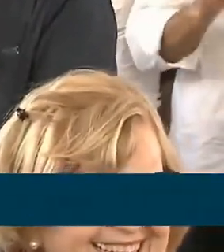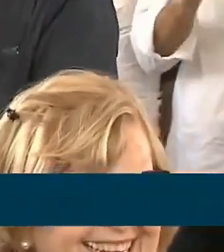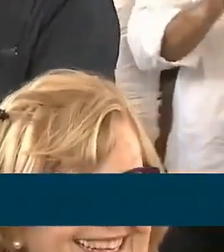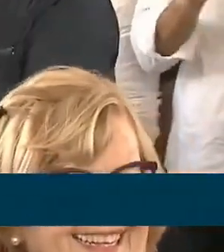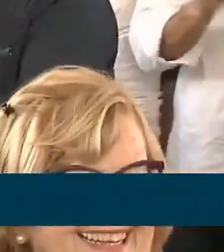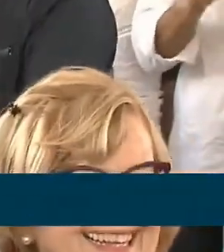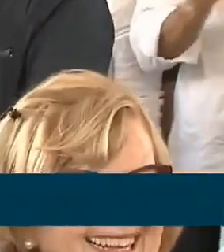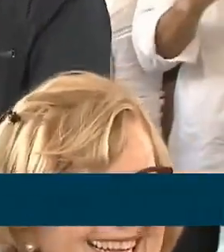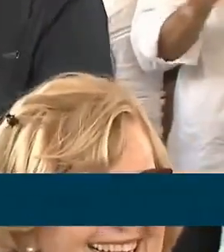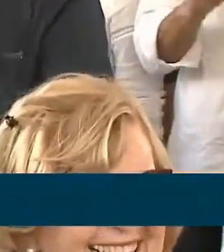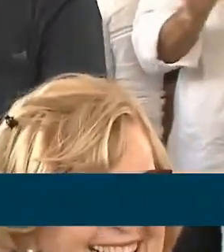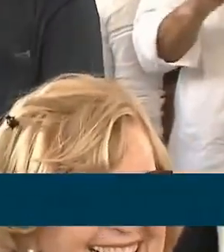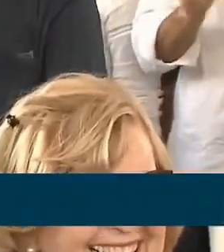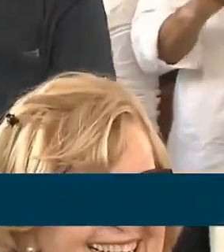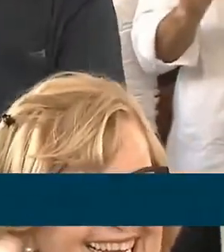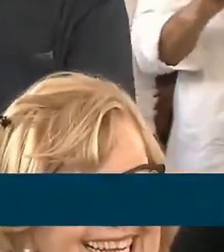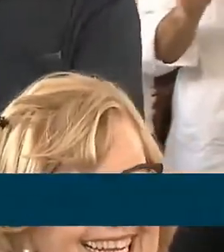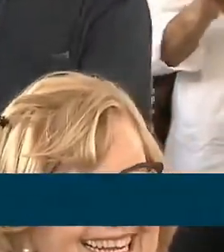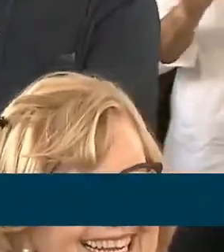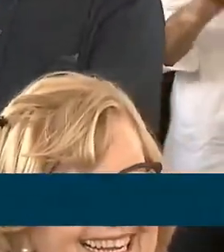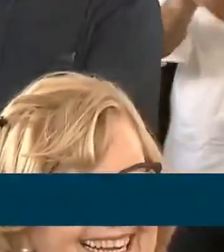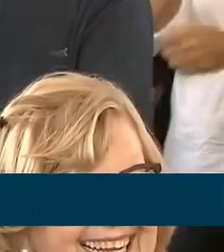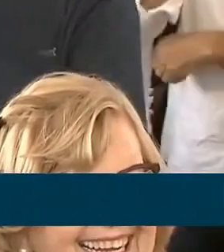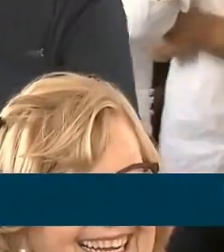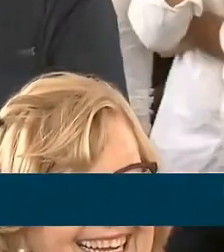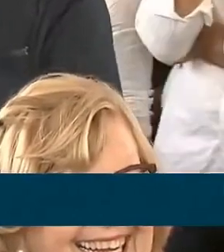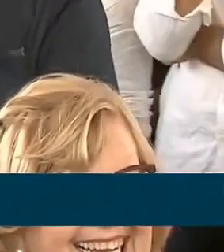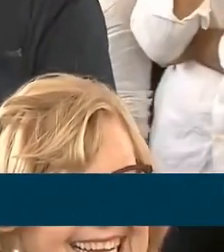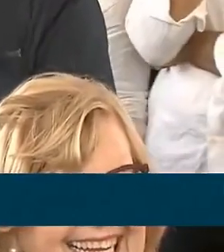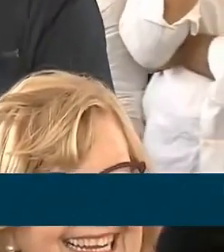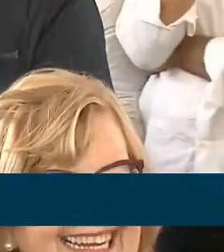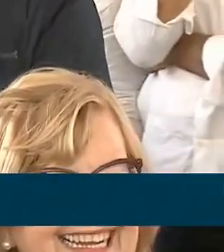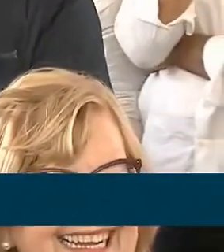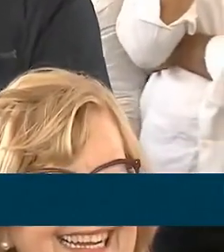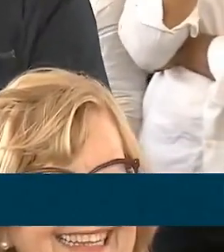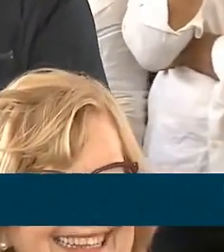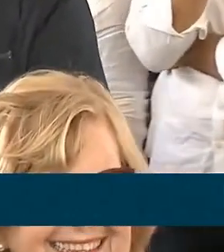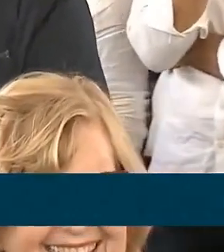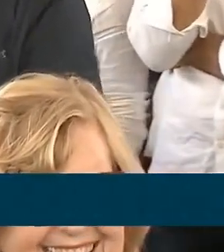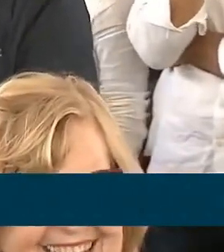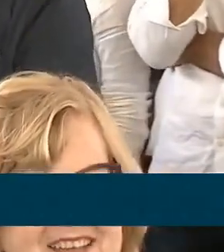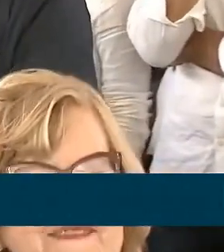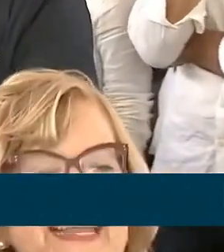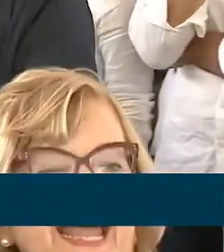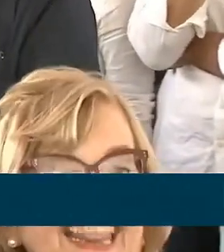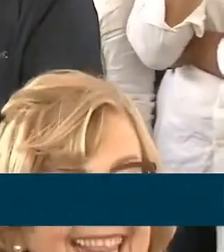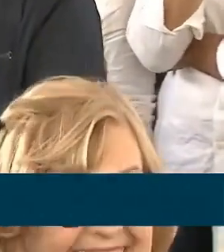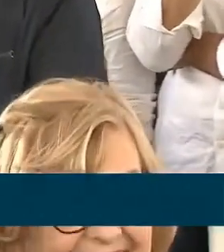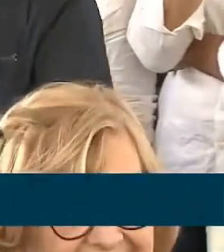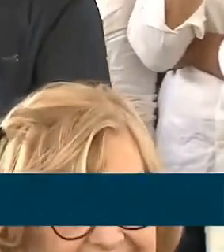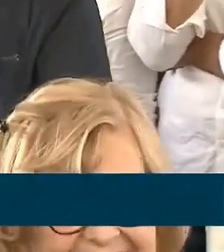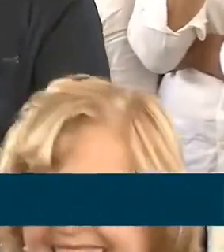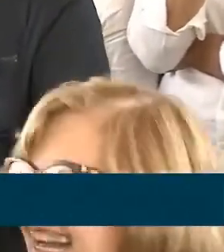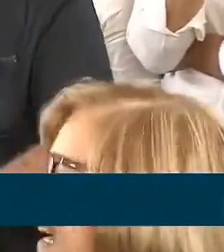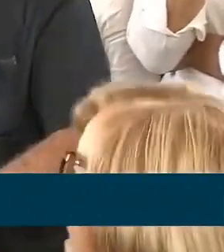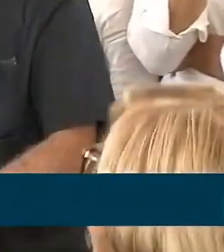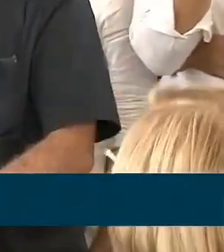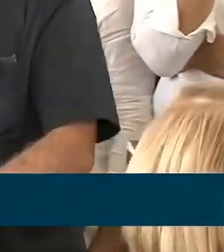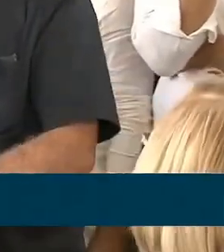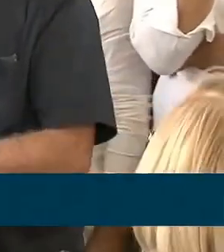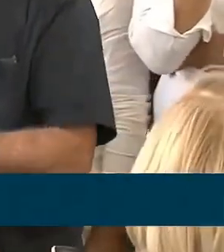Está aqui o ministro Marcelo Queiroga, que falou muito bem. Ele, no começo da pandemia, não estava conosco, mas quando